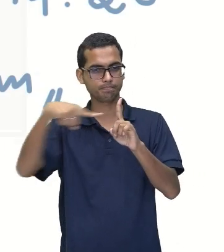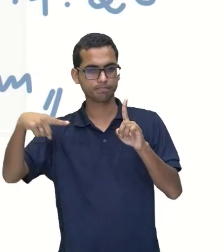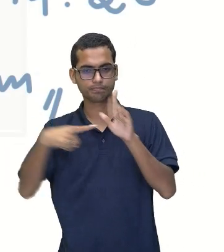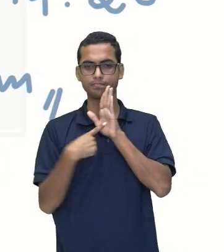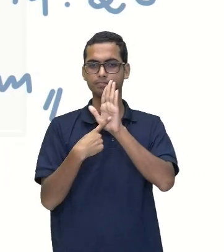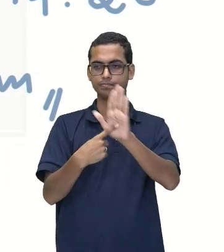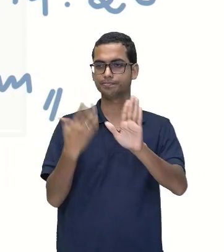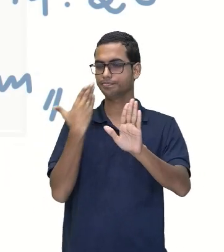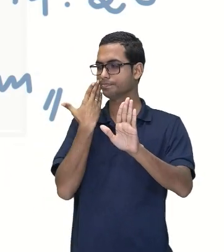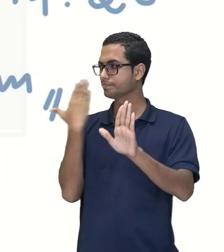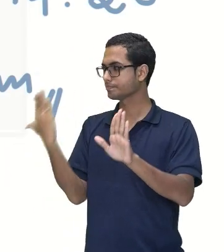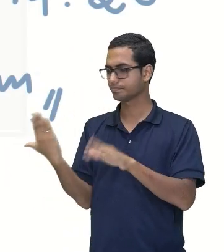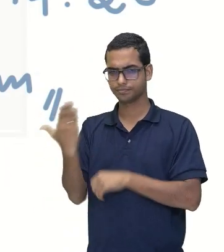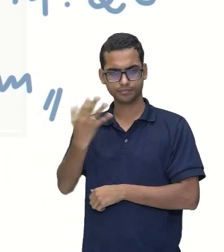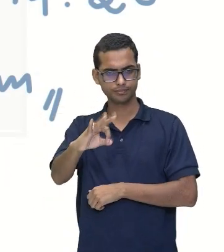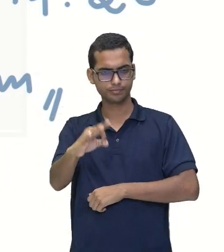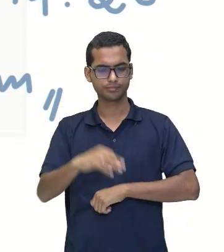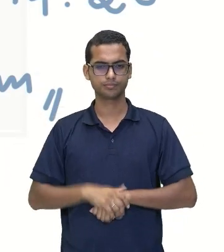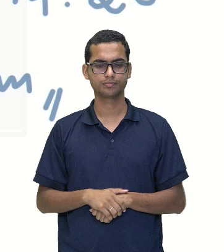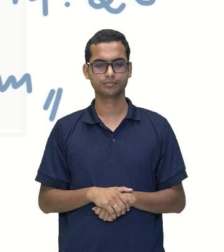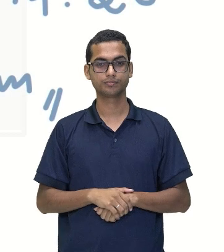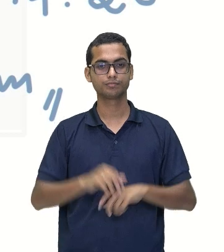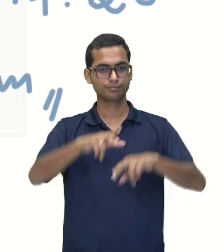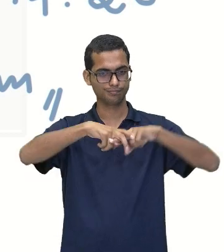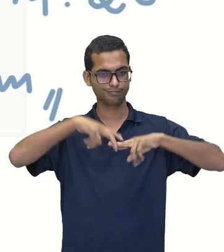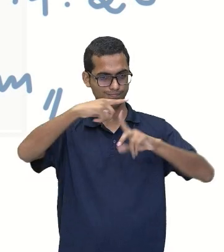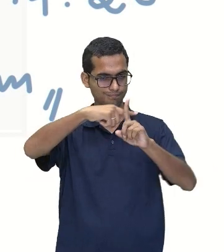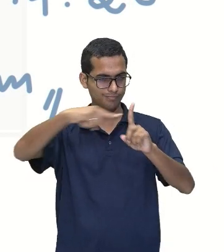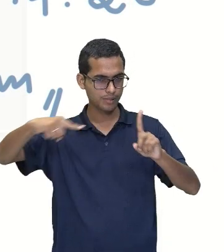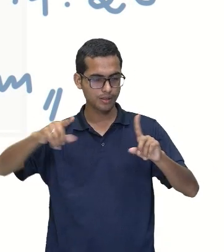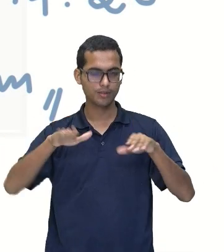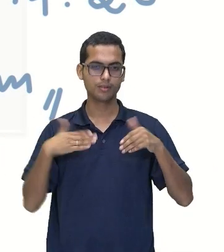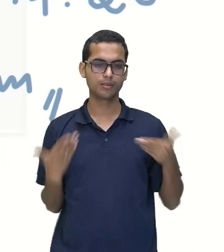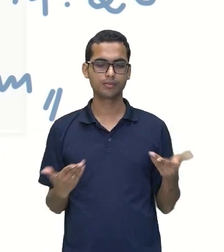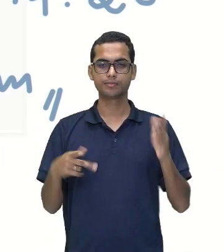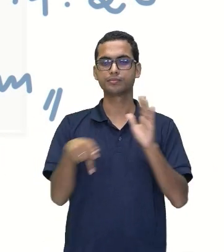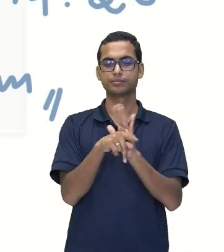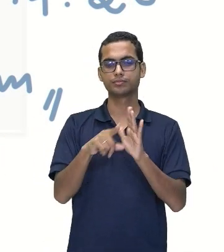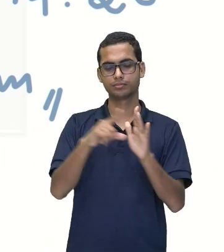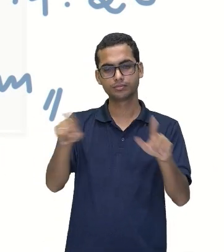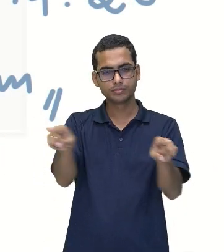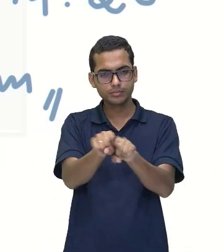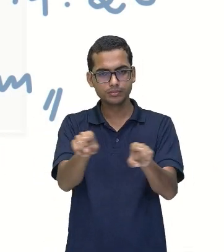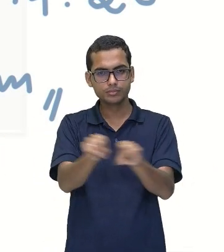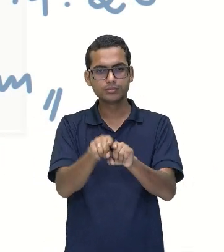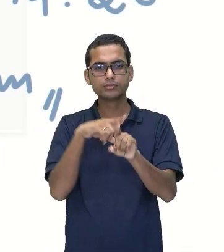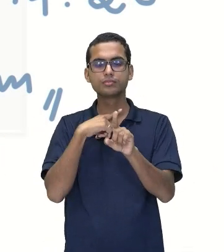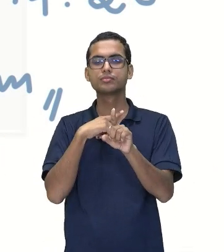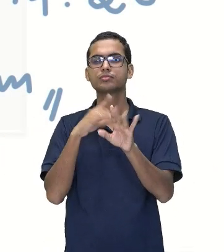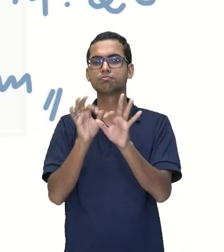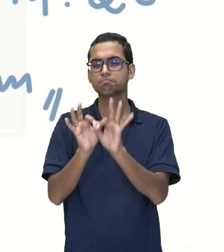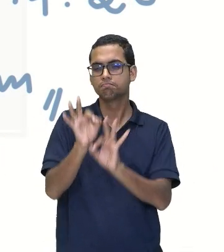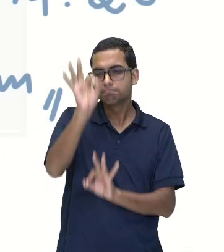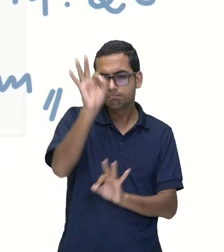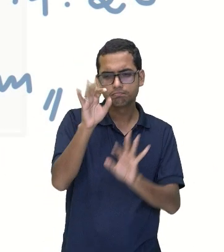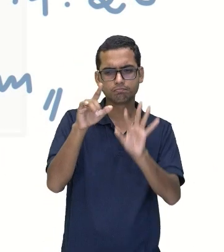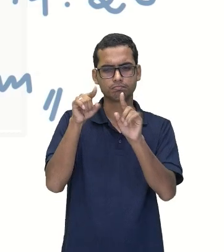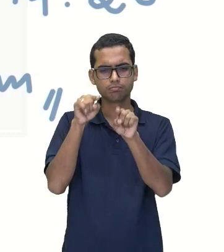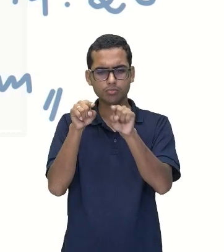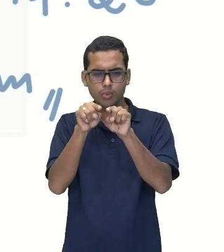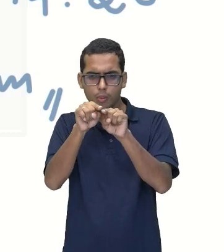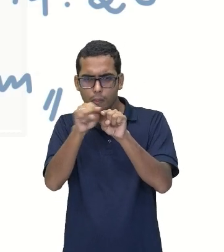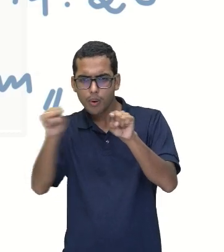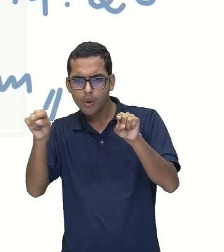maior, tá? E por ser a metade, eu tenho a metade do raio também. Logo, o raio